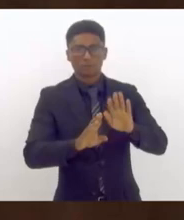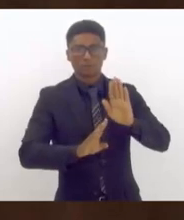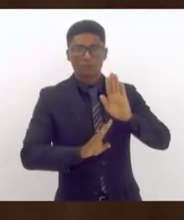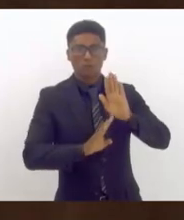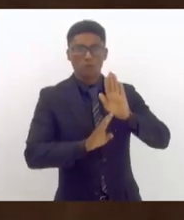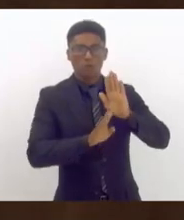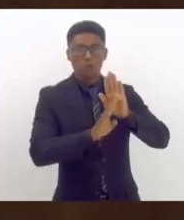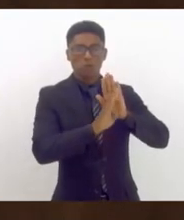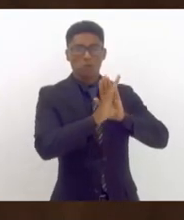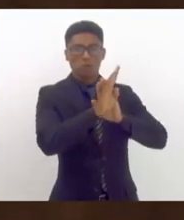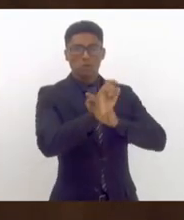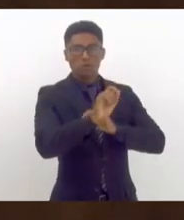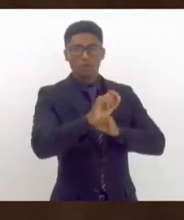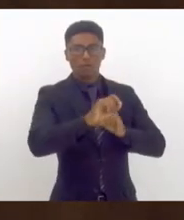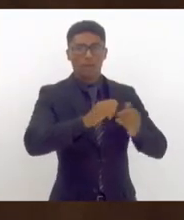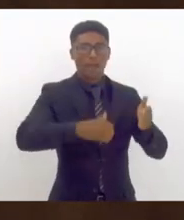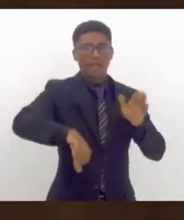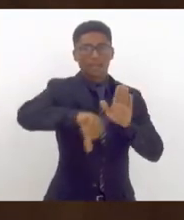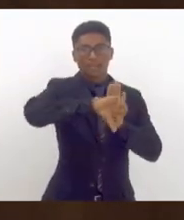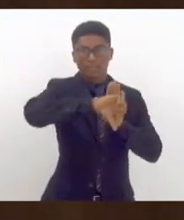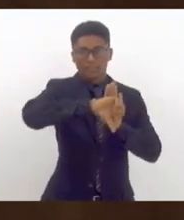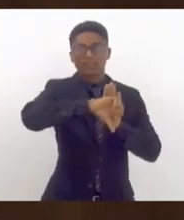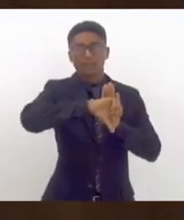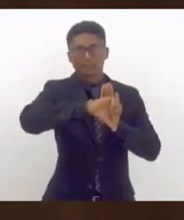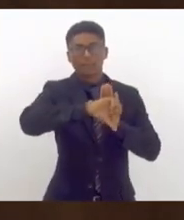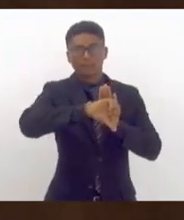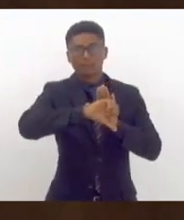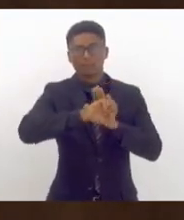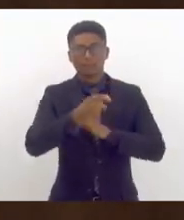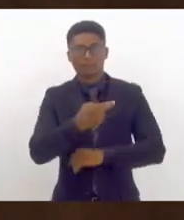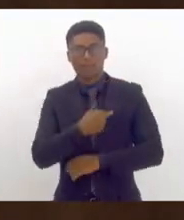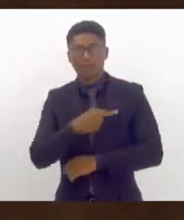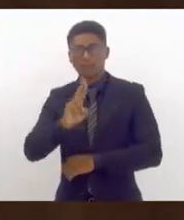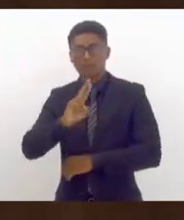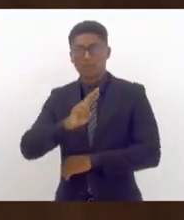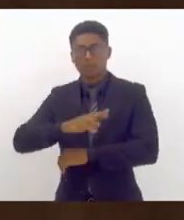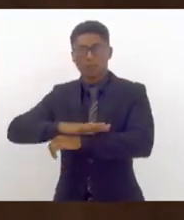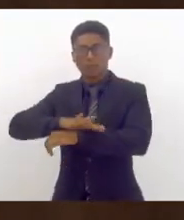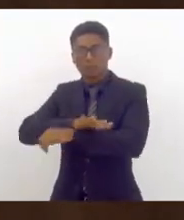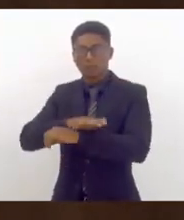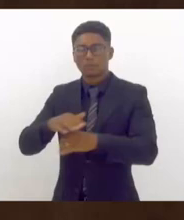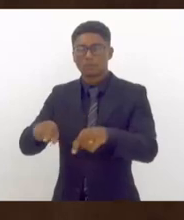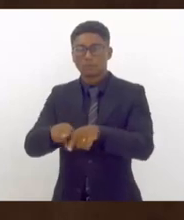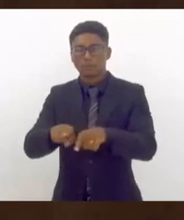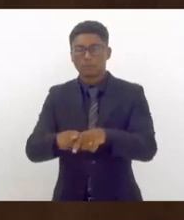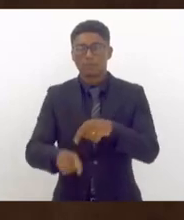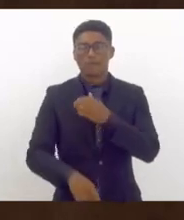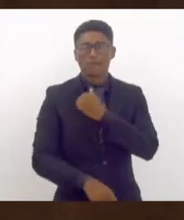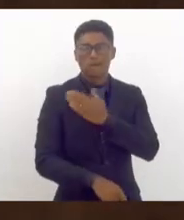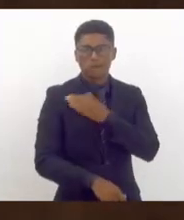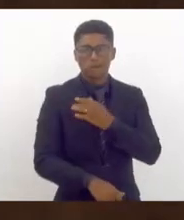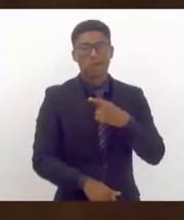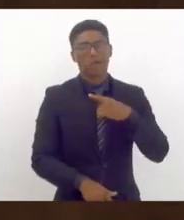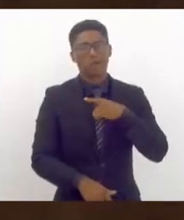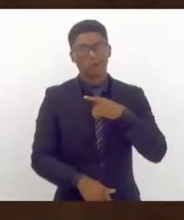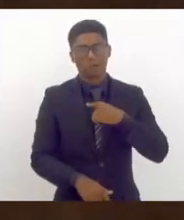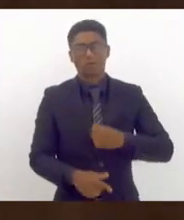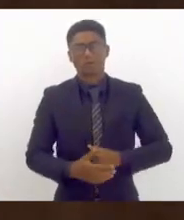diretamente proporcional dos crimes de intolerância religiosa, de racismo e de